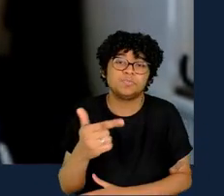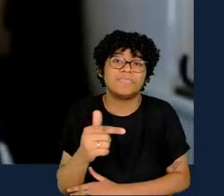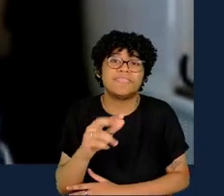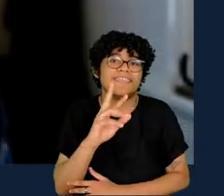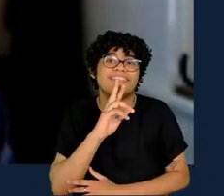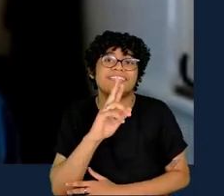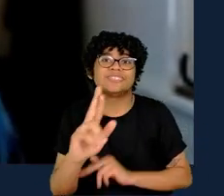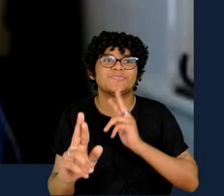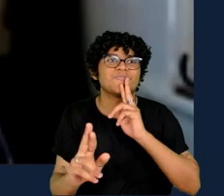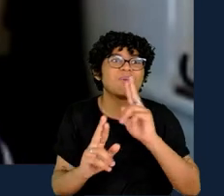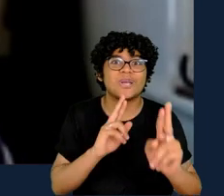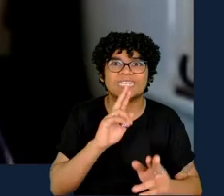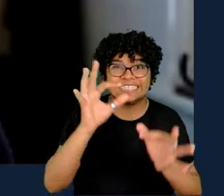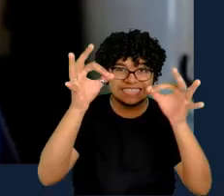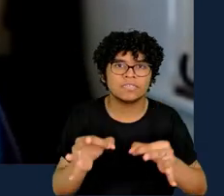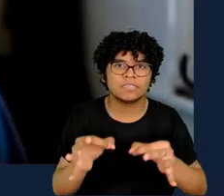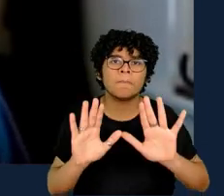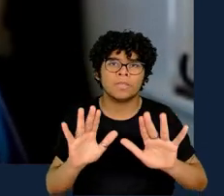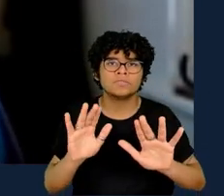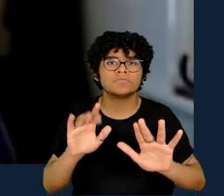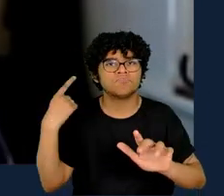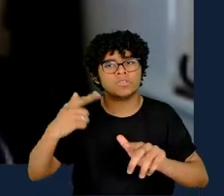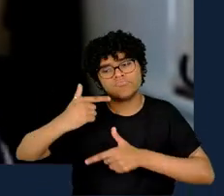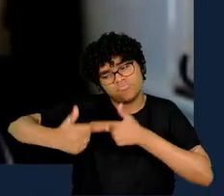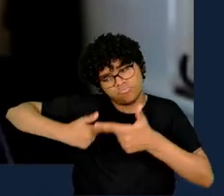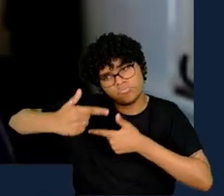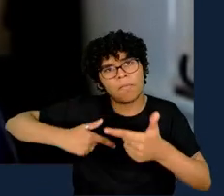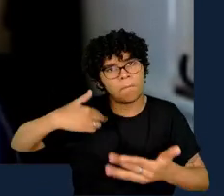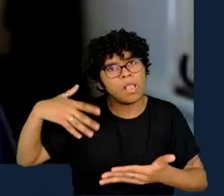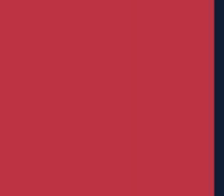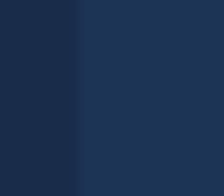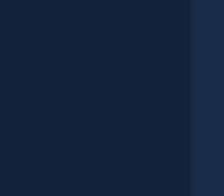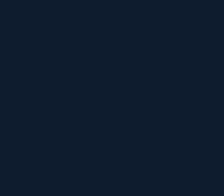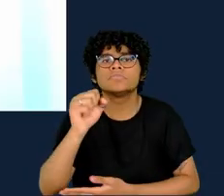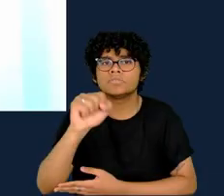acho que a gente já está trabalhando ativamente nisso.